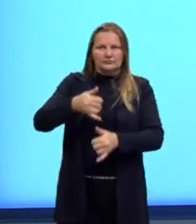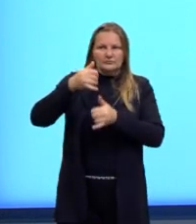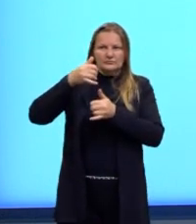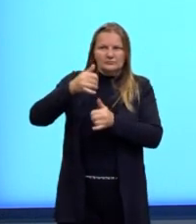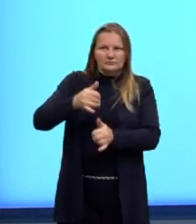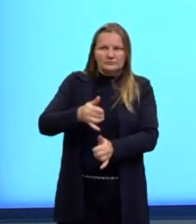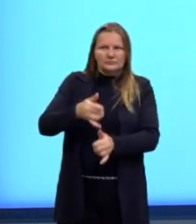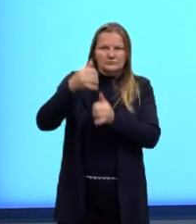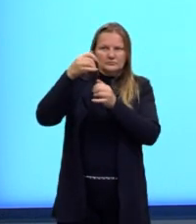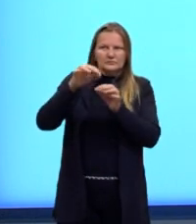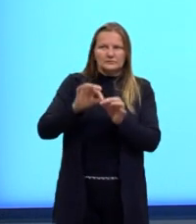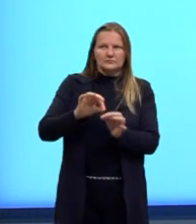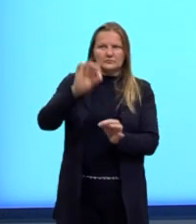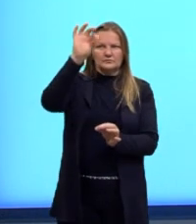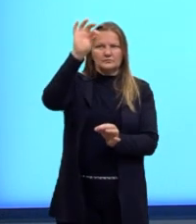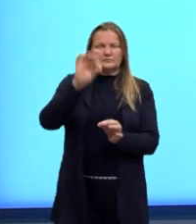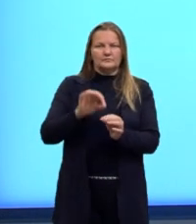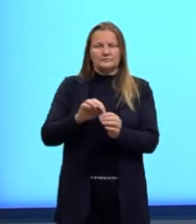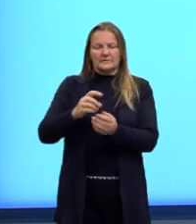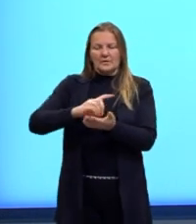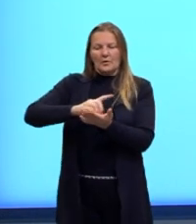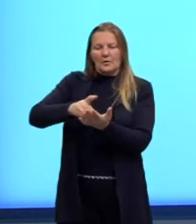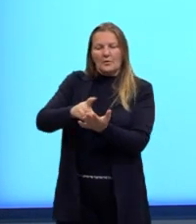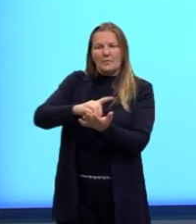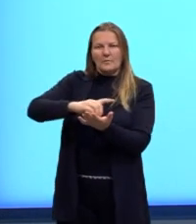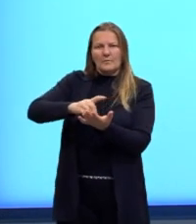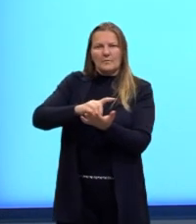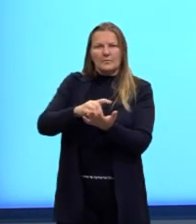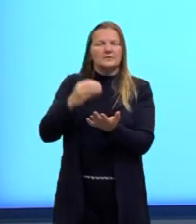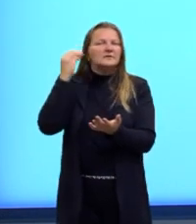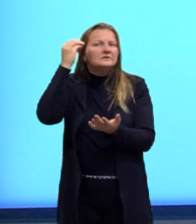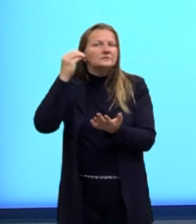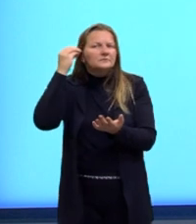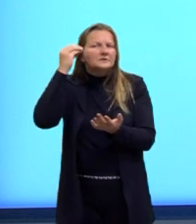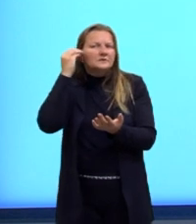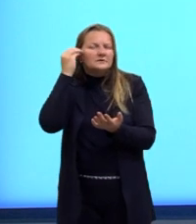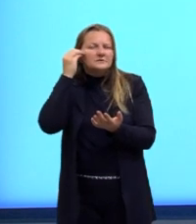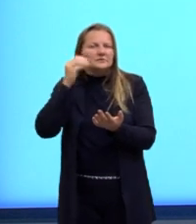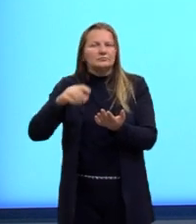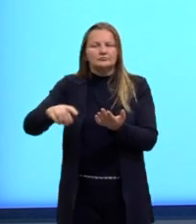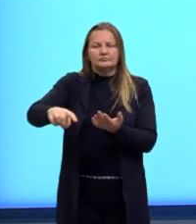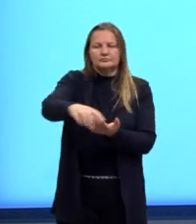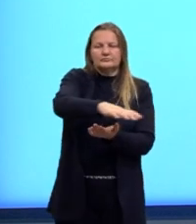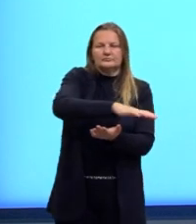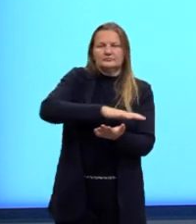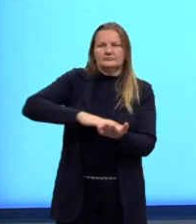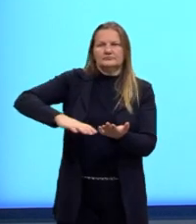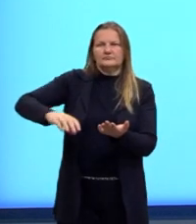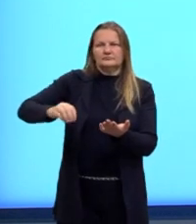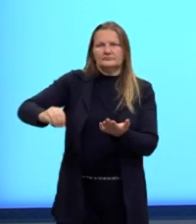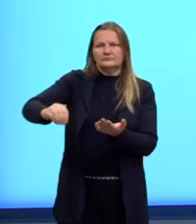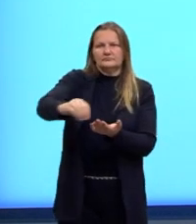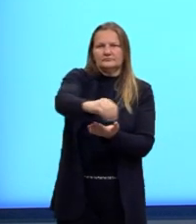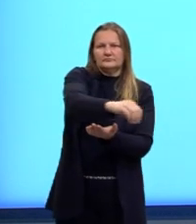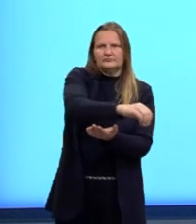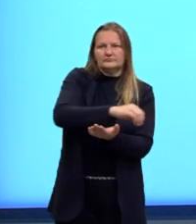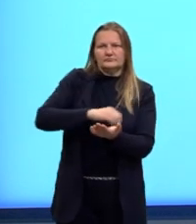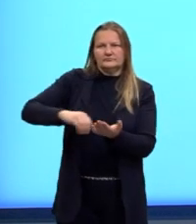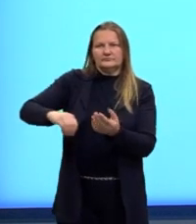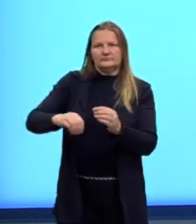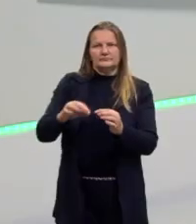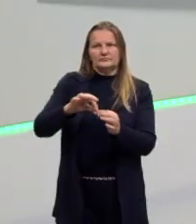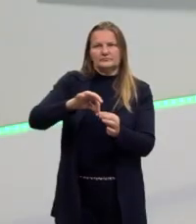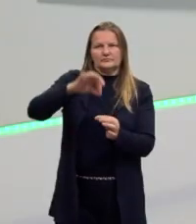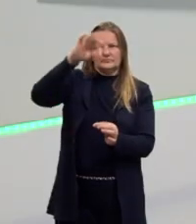E eu coloco várias bússolas ao redor, né? É uma experiência que eu estou fazendo, vou ver o que que acontece, né? Eu coloco várias bússolas ao redor, então, desse